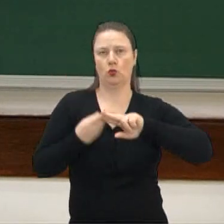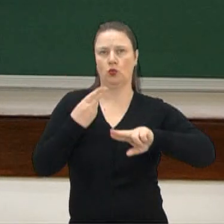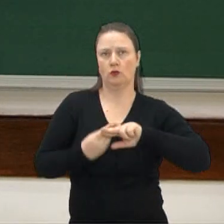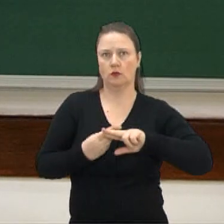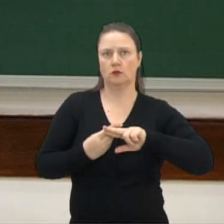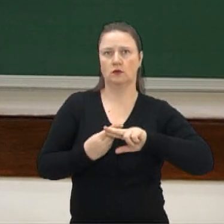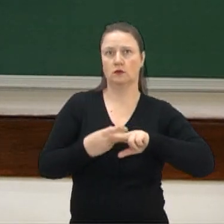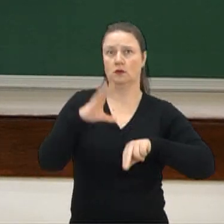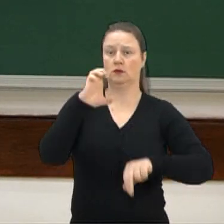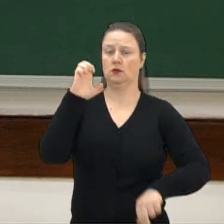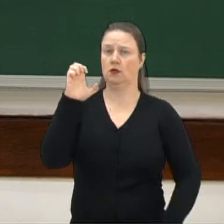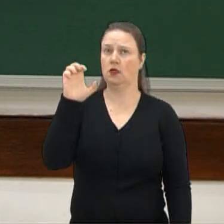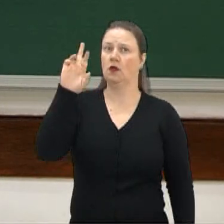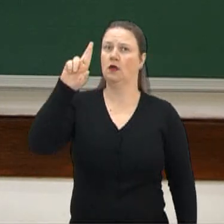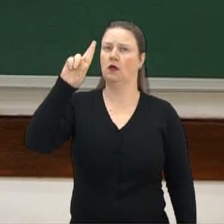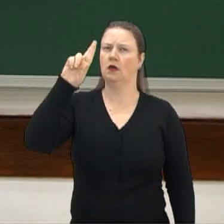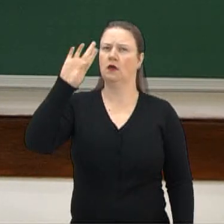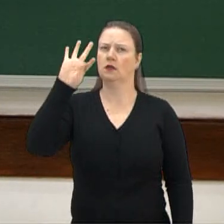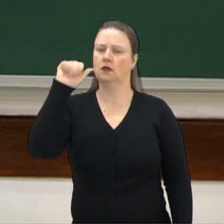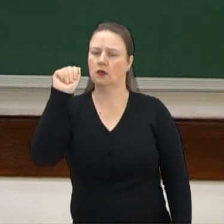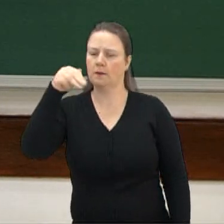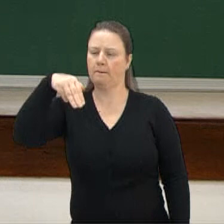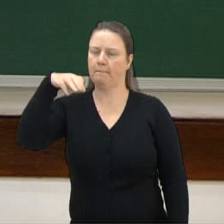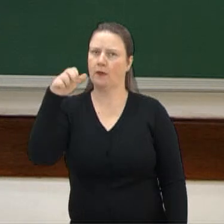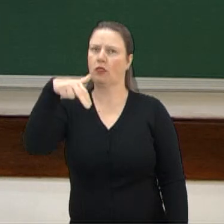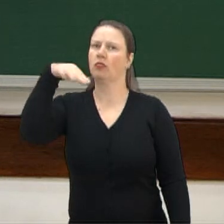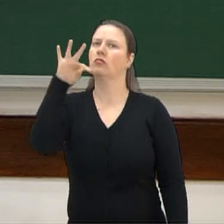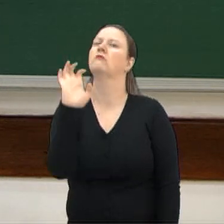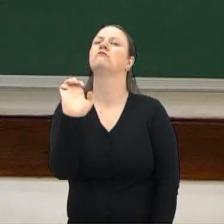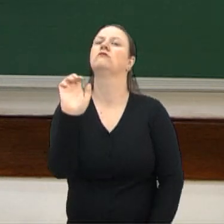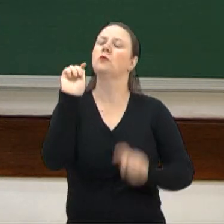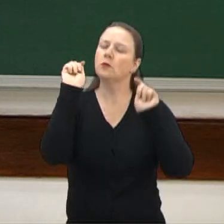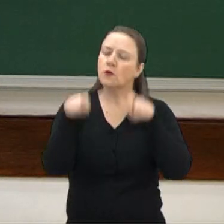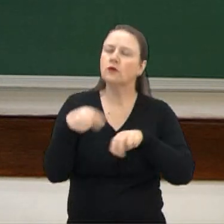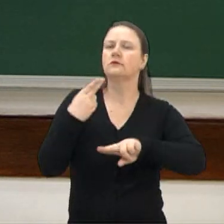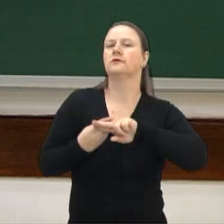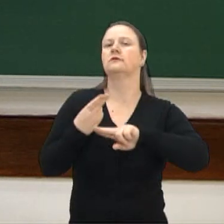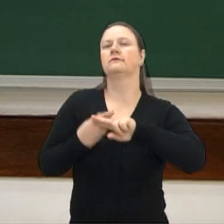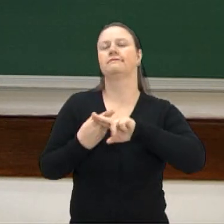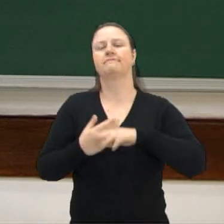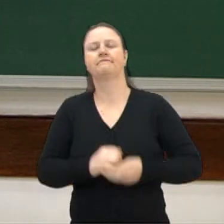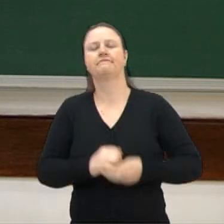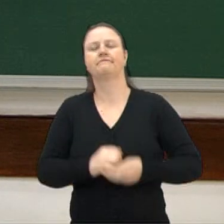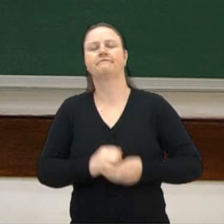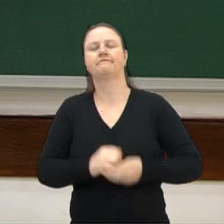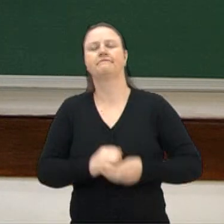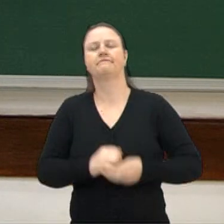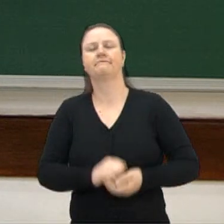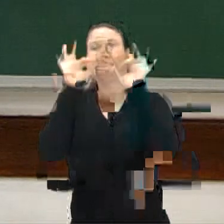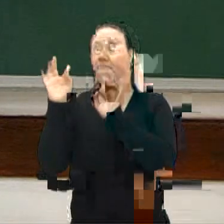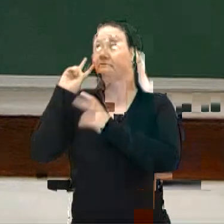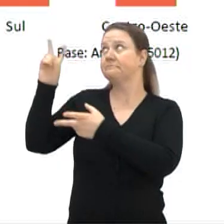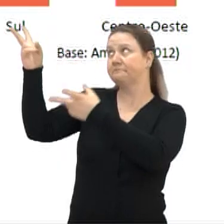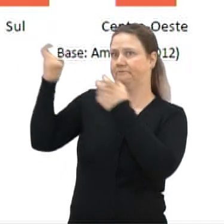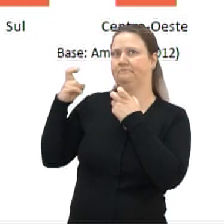o certamente. E assim, para cada uma dessas locuções. Imagem que eu trouxe para